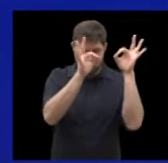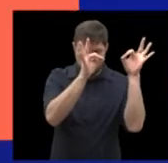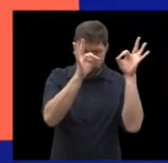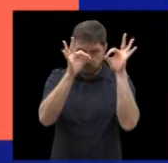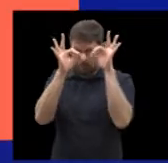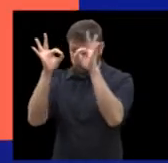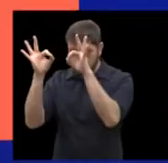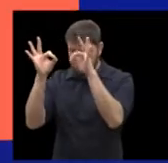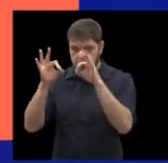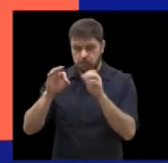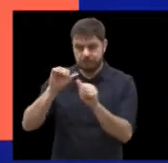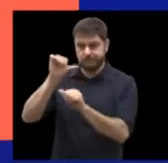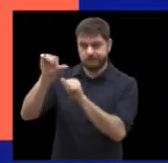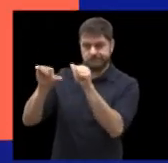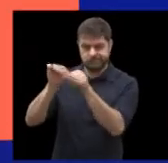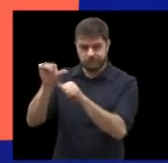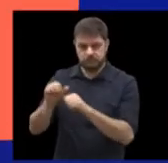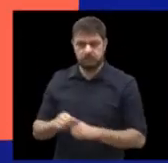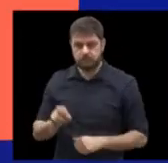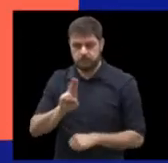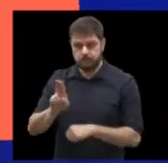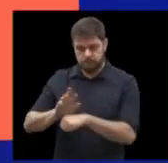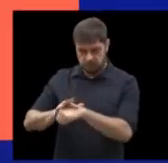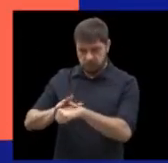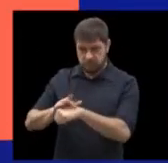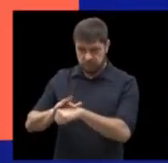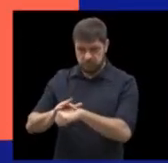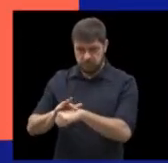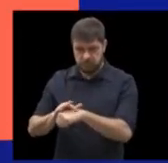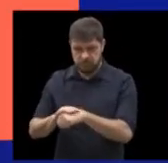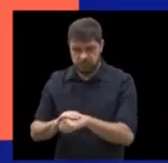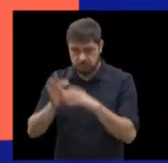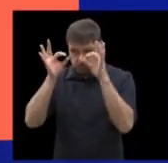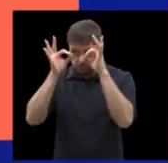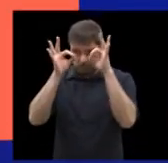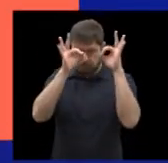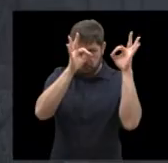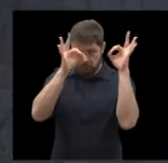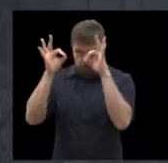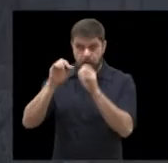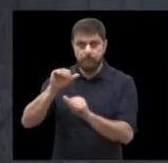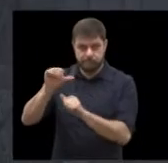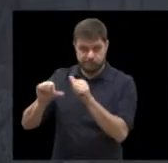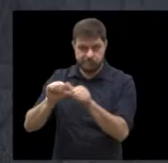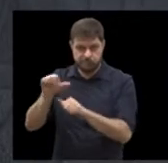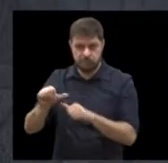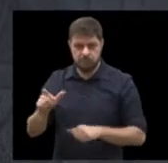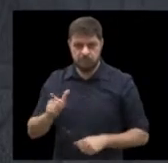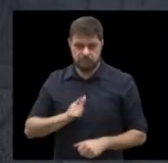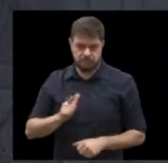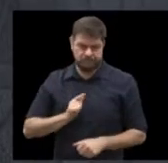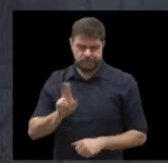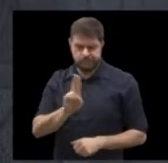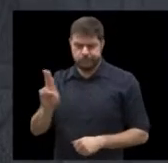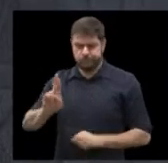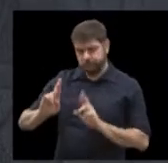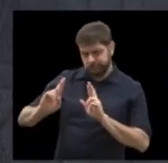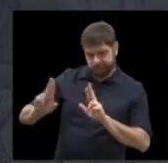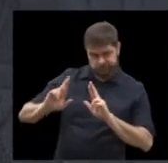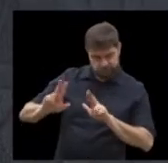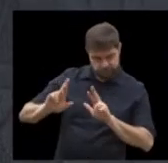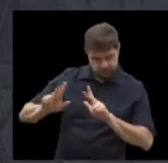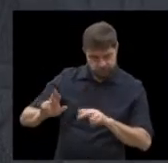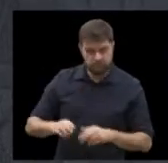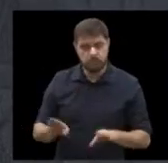que daí muda um pouquinho o nome da síndrome, né? É um Guillain-Barré modificado, mas que chama-se Miller-Fisher, né?